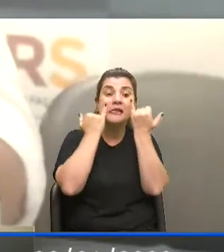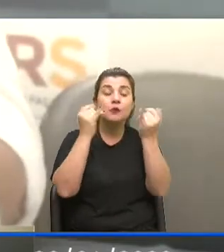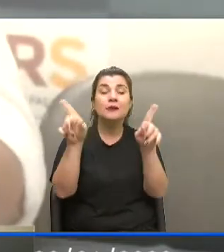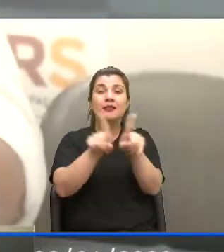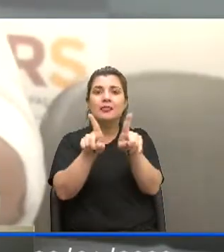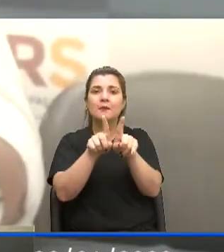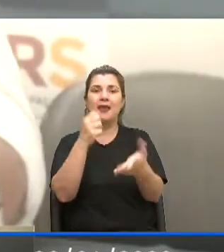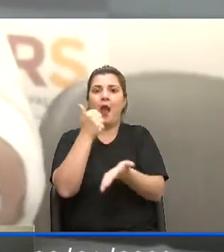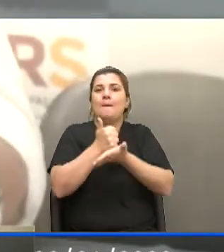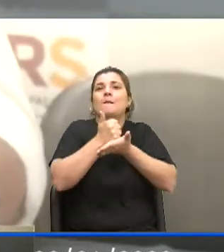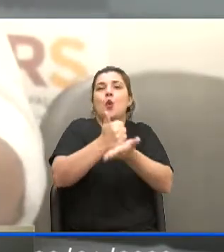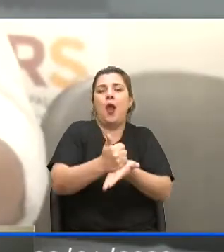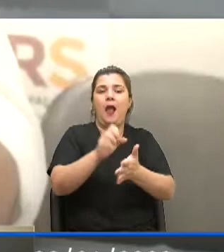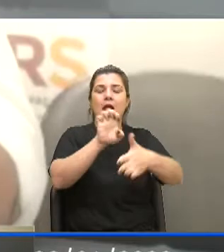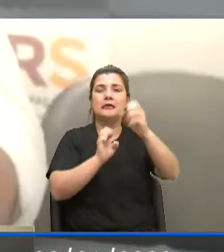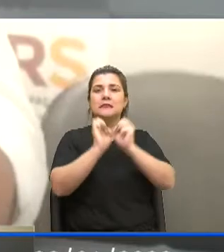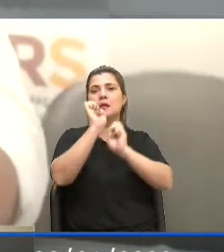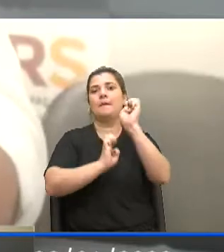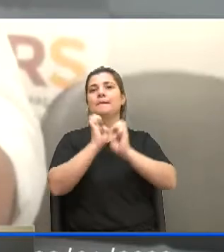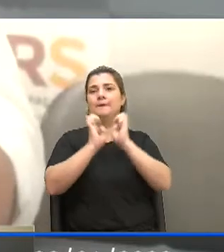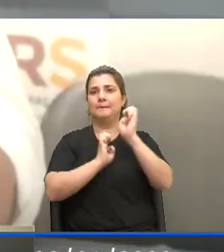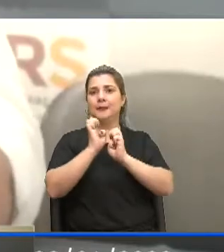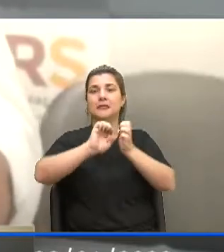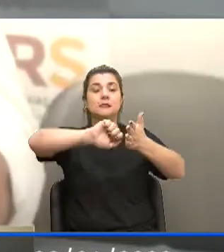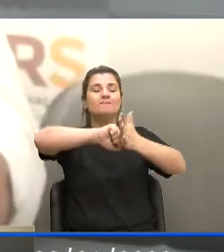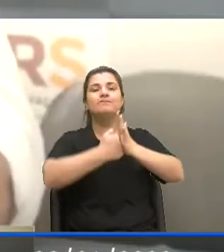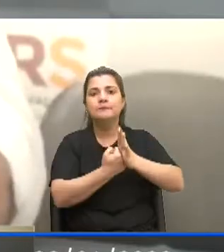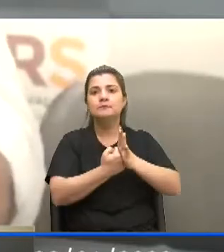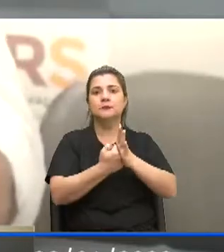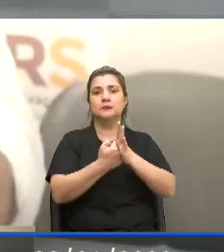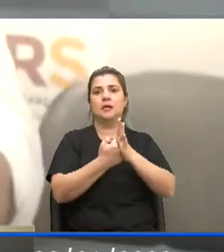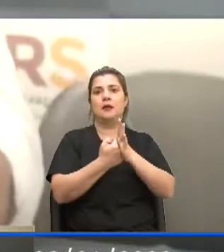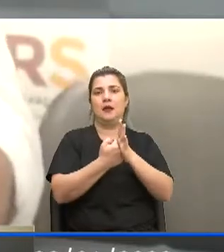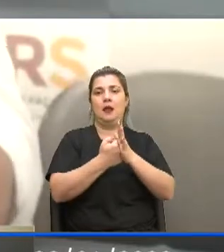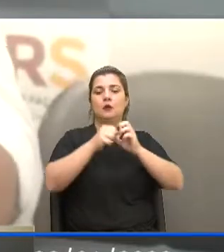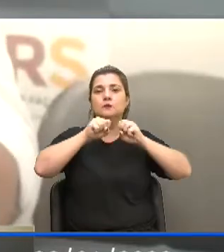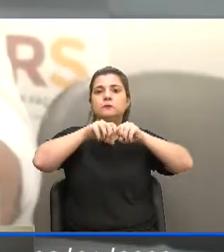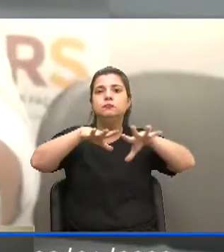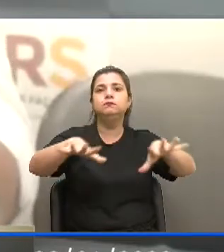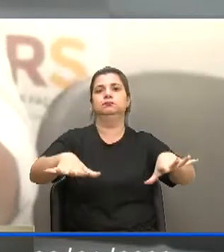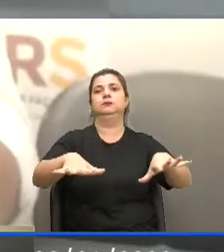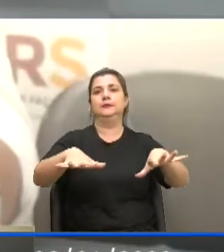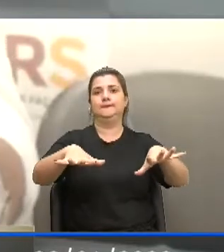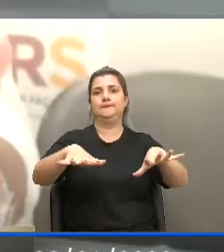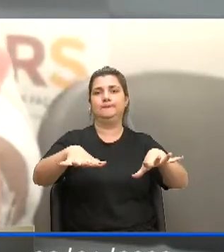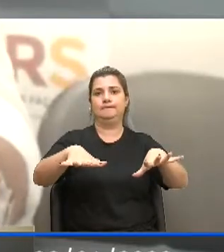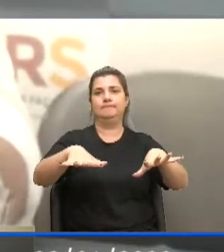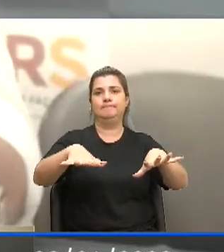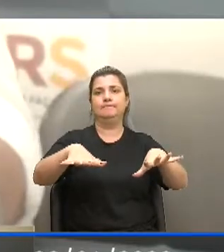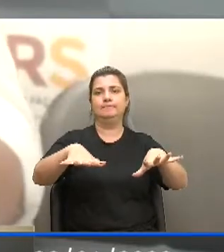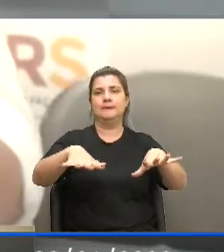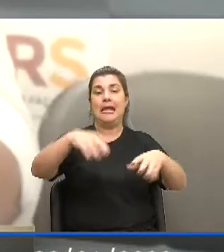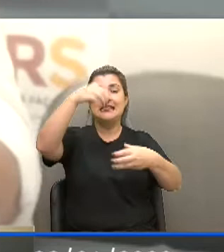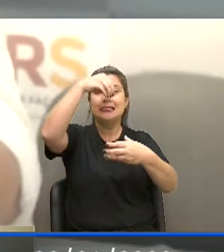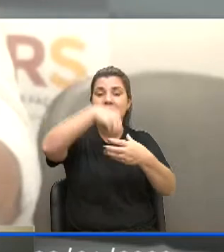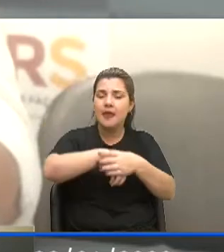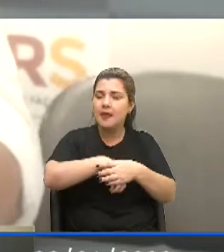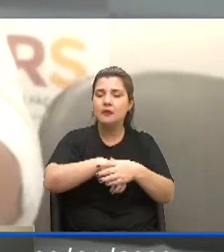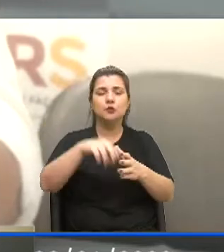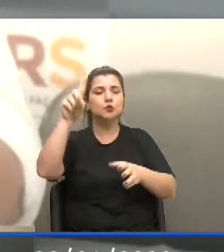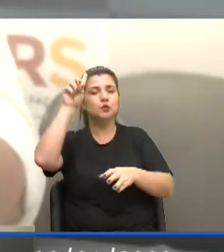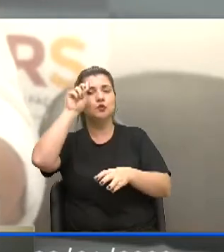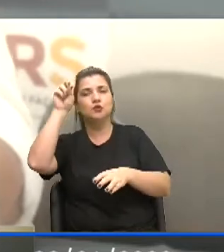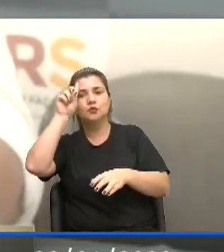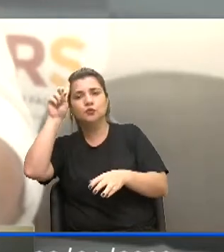no intuito de conter estes casos. A gente sabe que as empresas têm dentro das suas rotinas